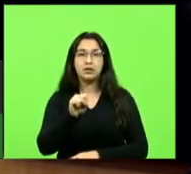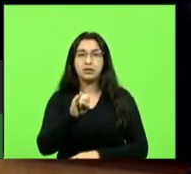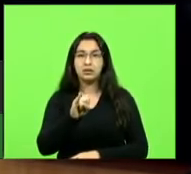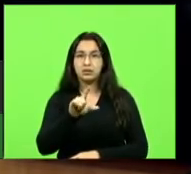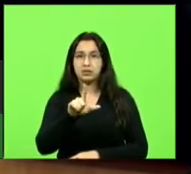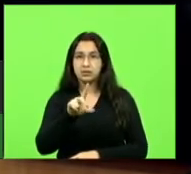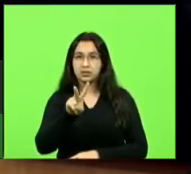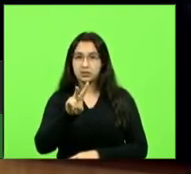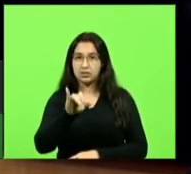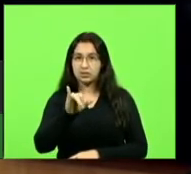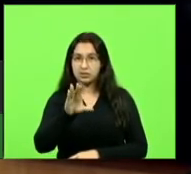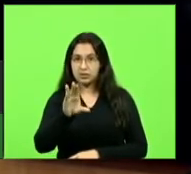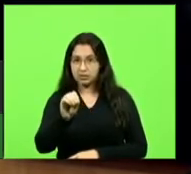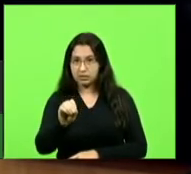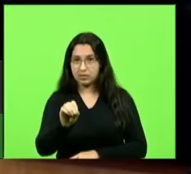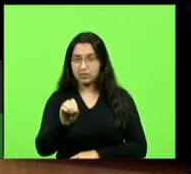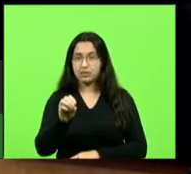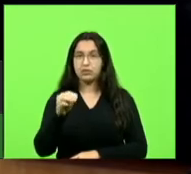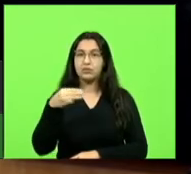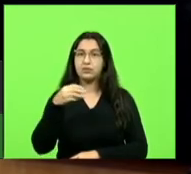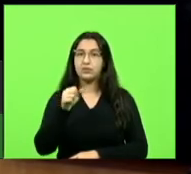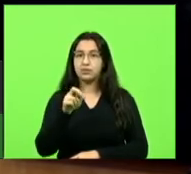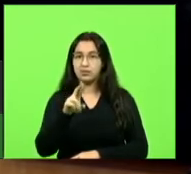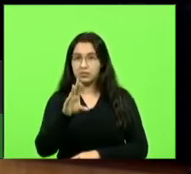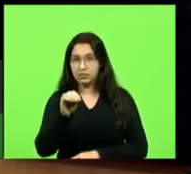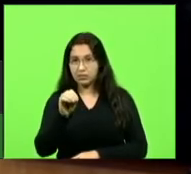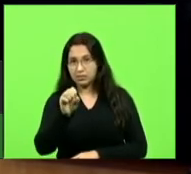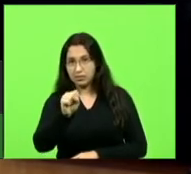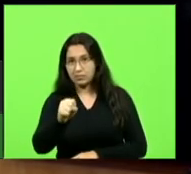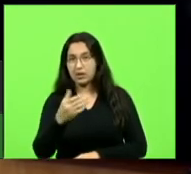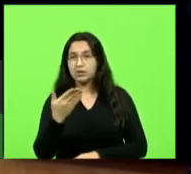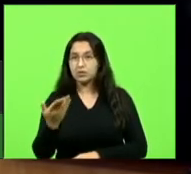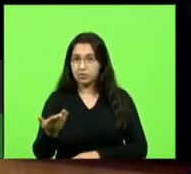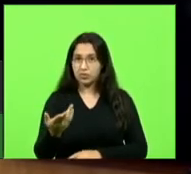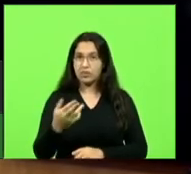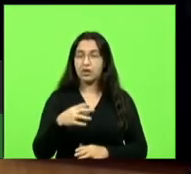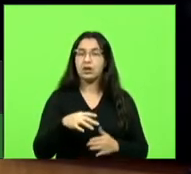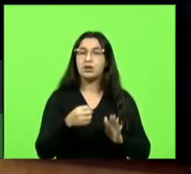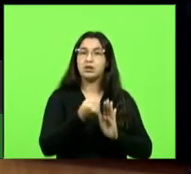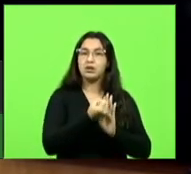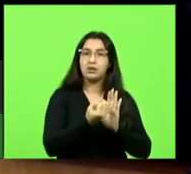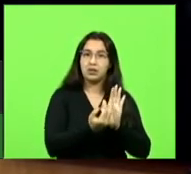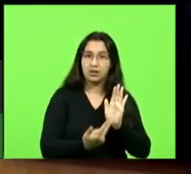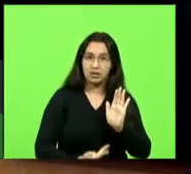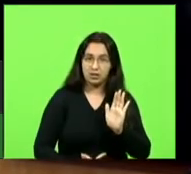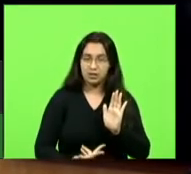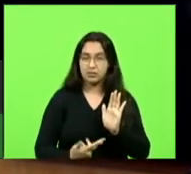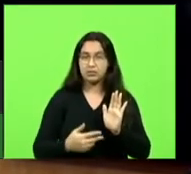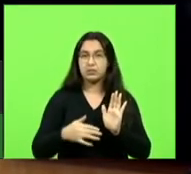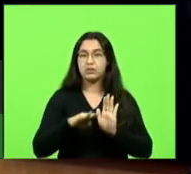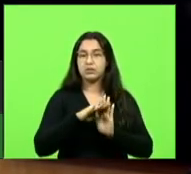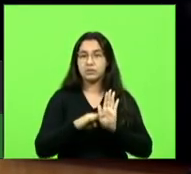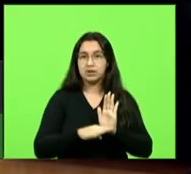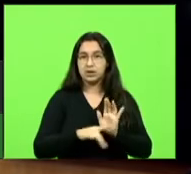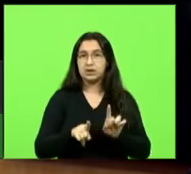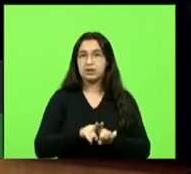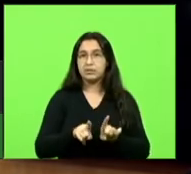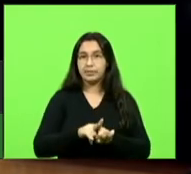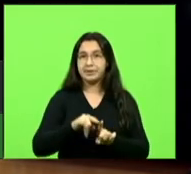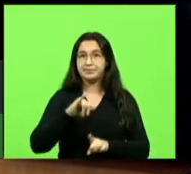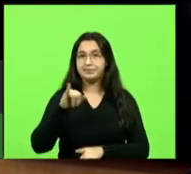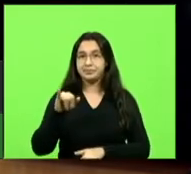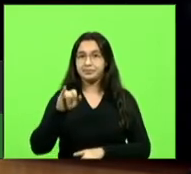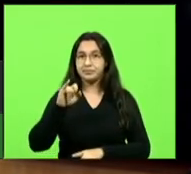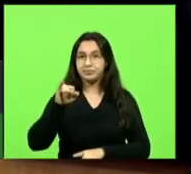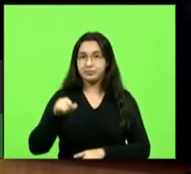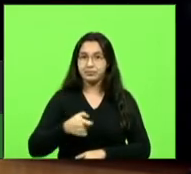presente, deputado Marcos Vieira, que foi o relator da matéria, deputado Gerri, e